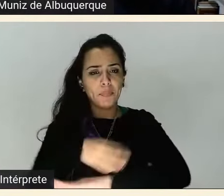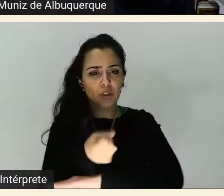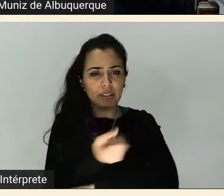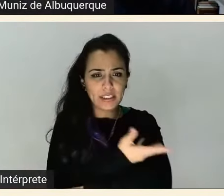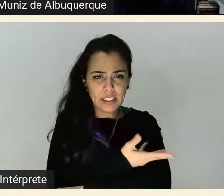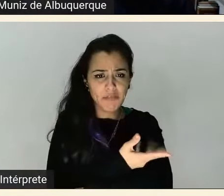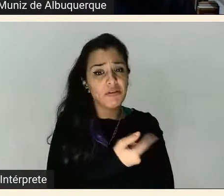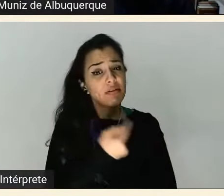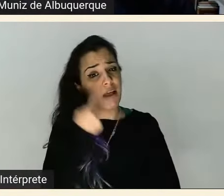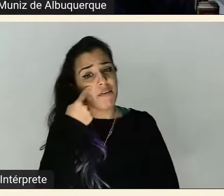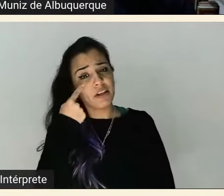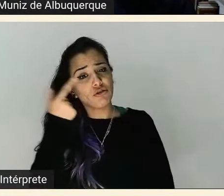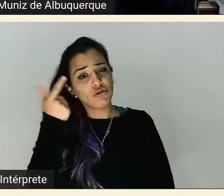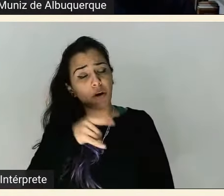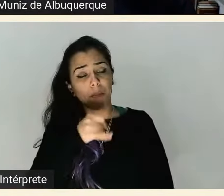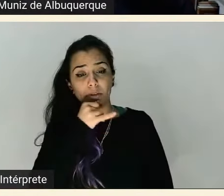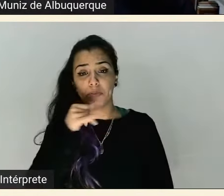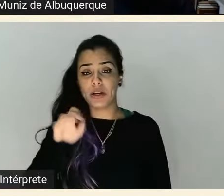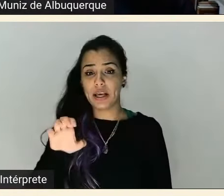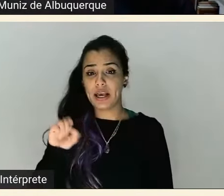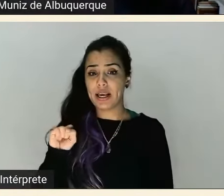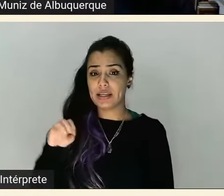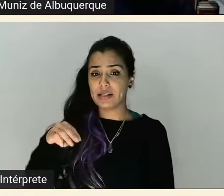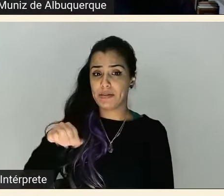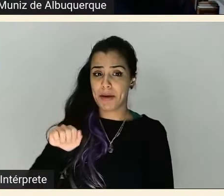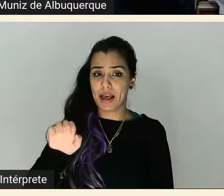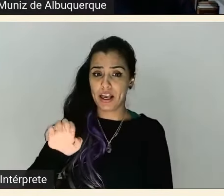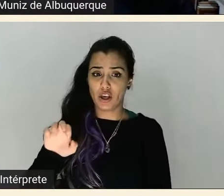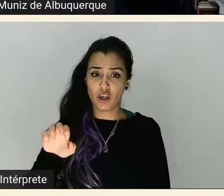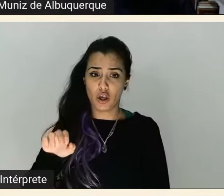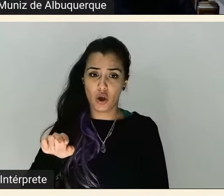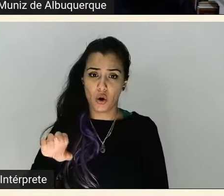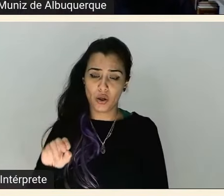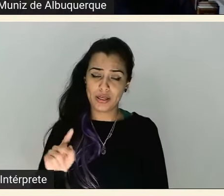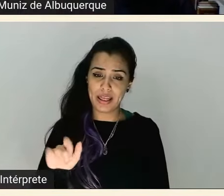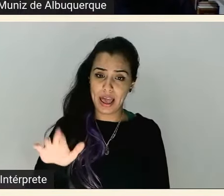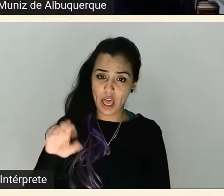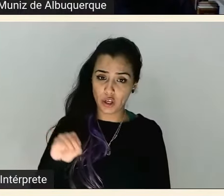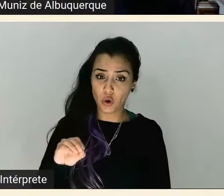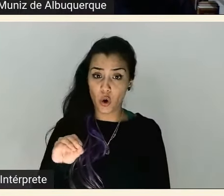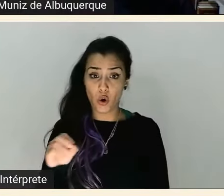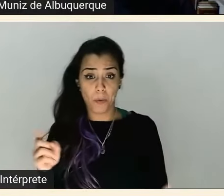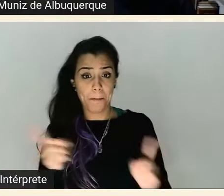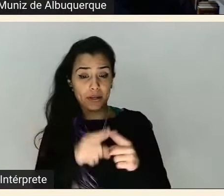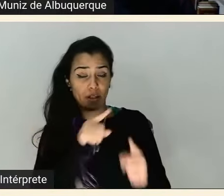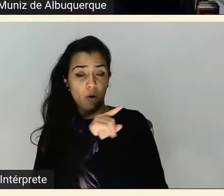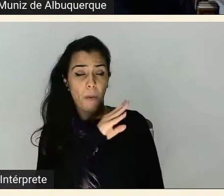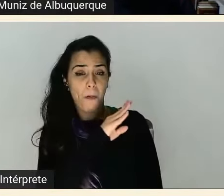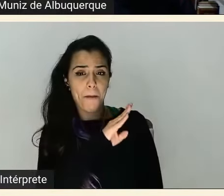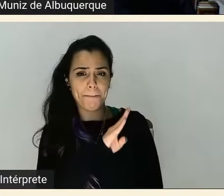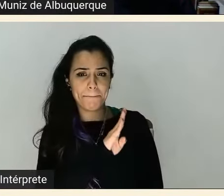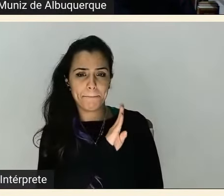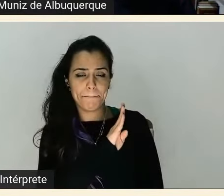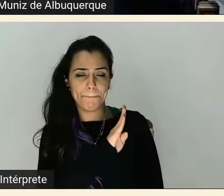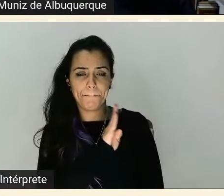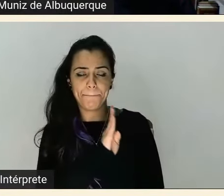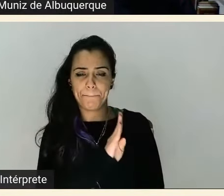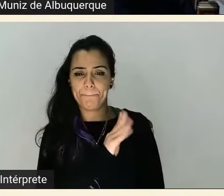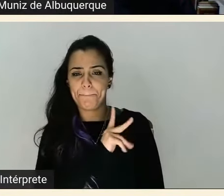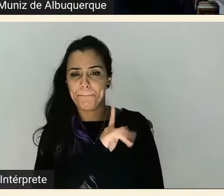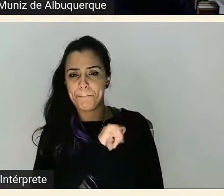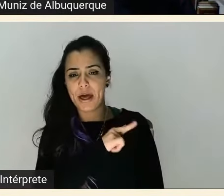Quem associa Ismael Nery a Belém do Pará? Eu acho que pouquíssima gente, né? Associa-se Ismael Nery ao Rio de